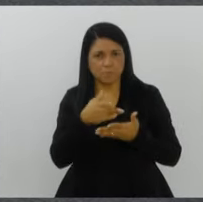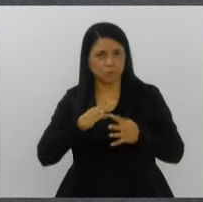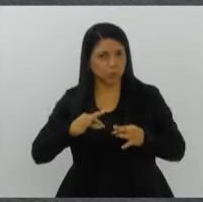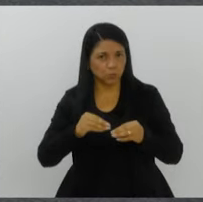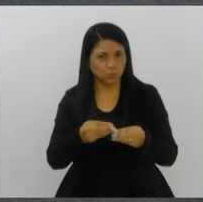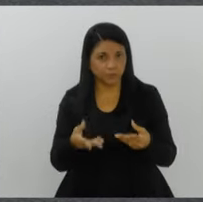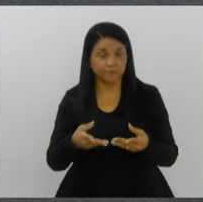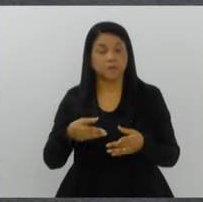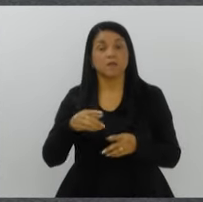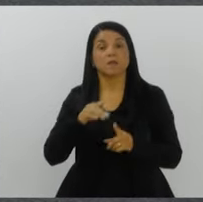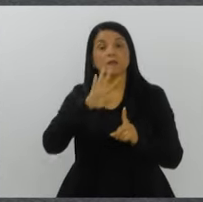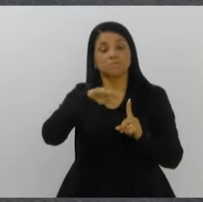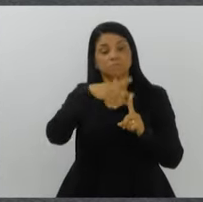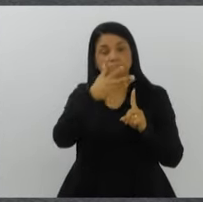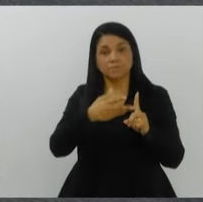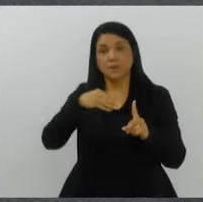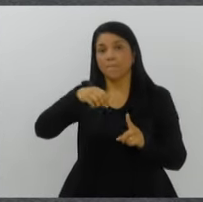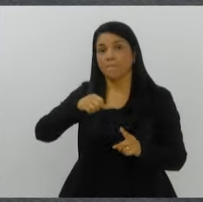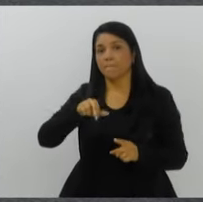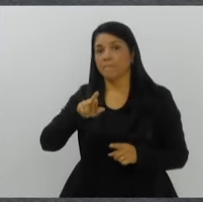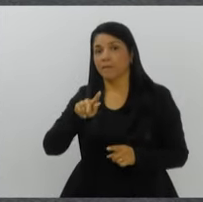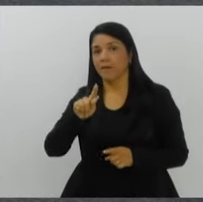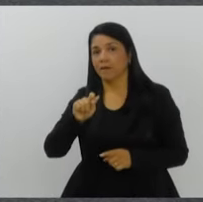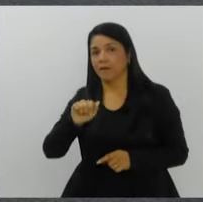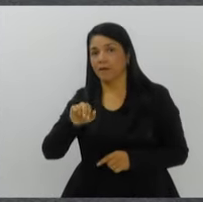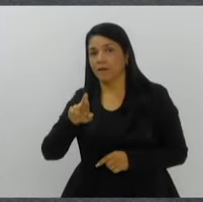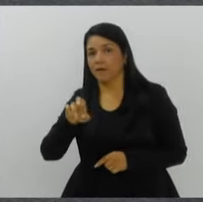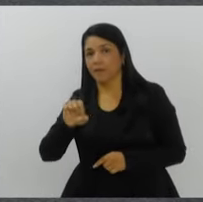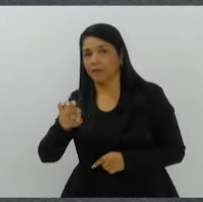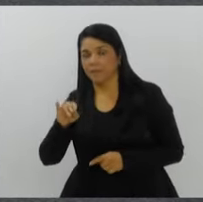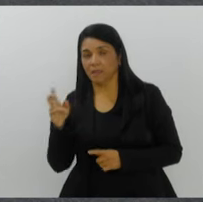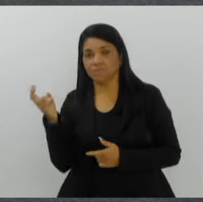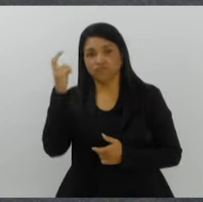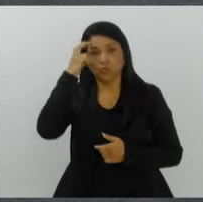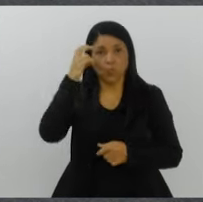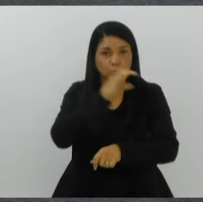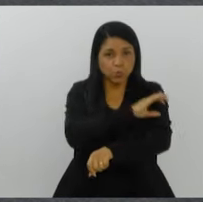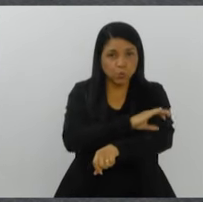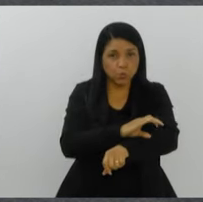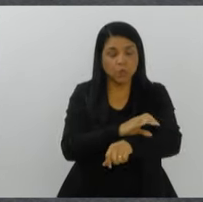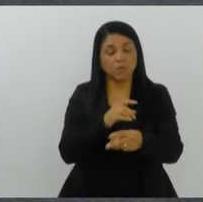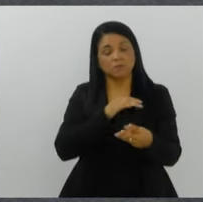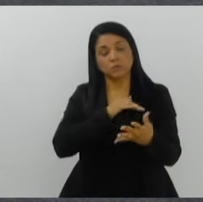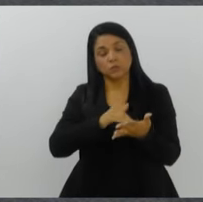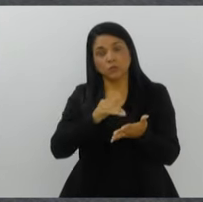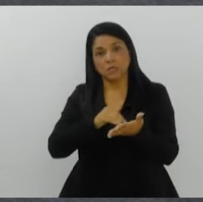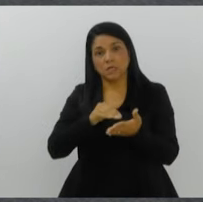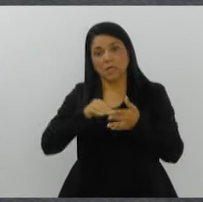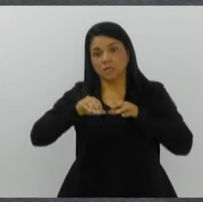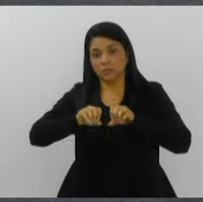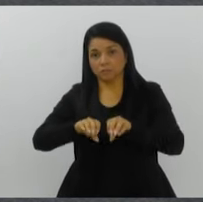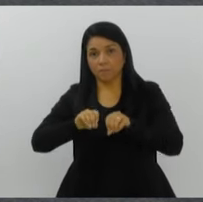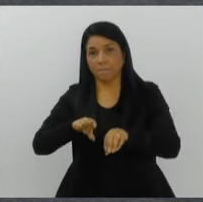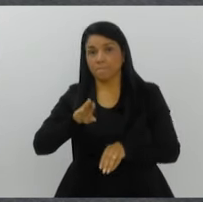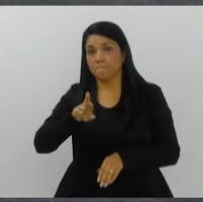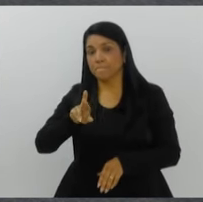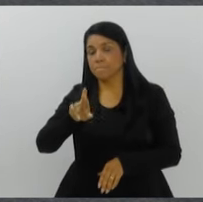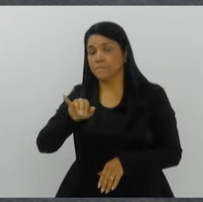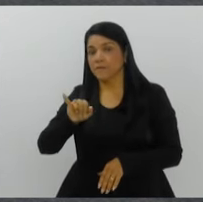Cultura, que está fazendo uma retomada cultural. E para o secretário de Educação, Bira